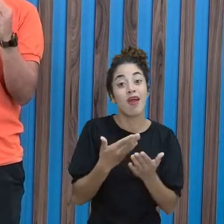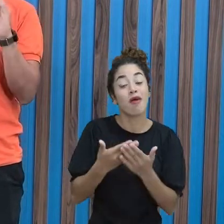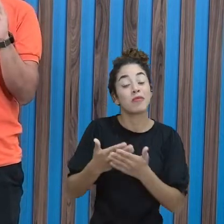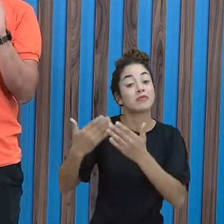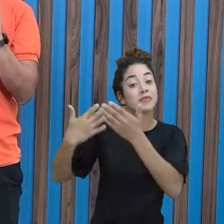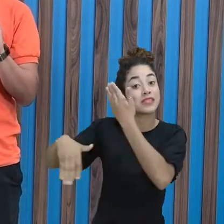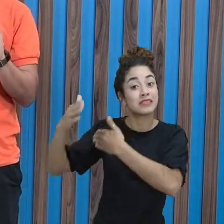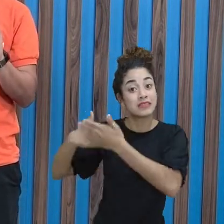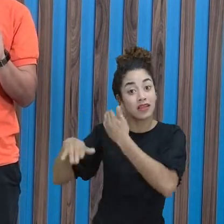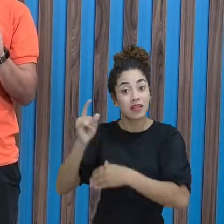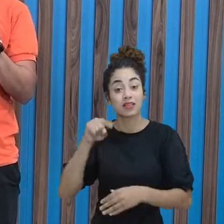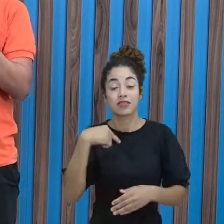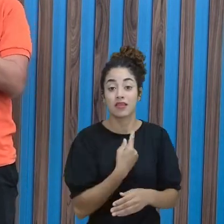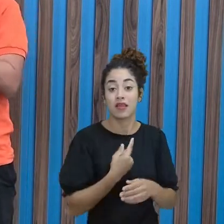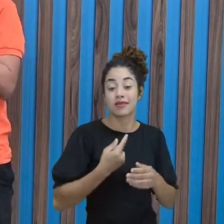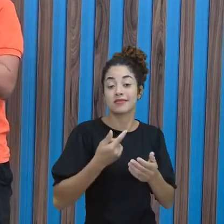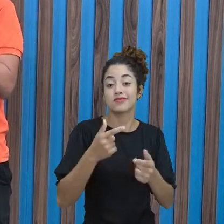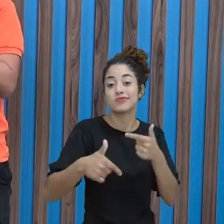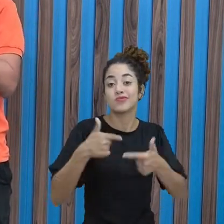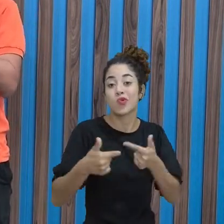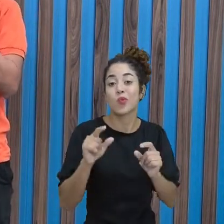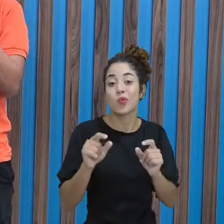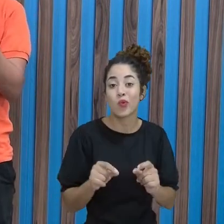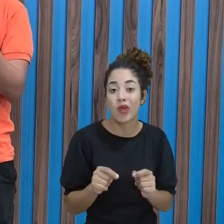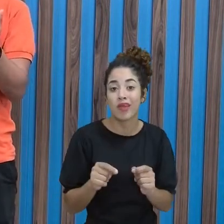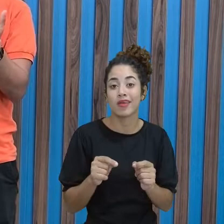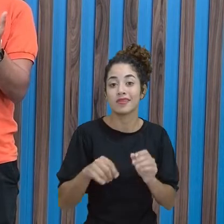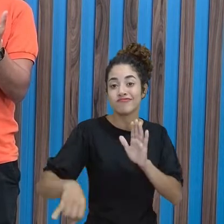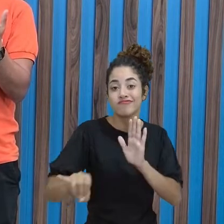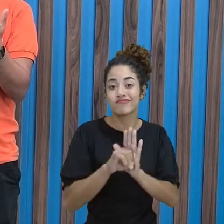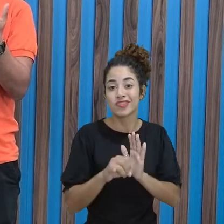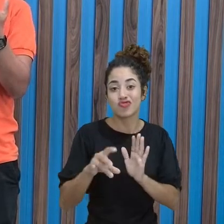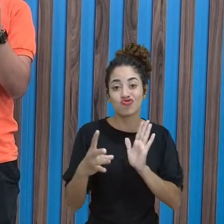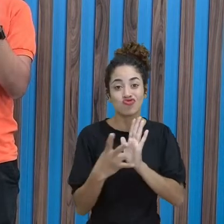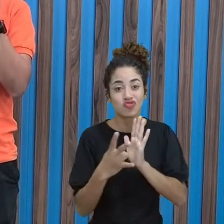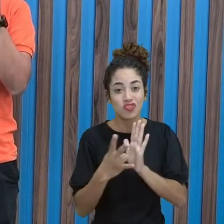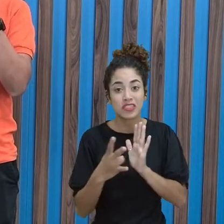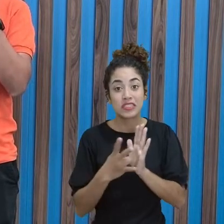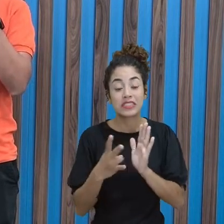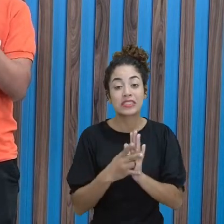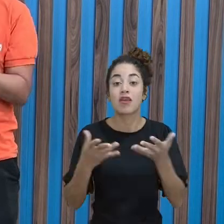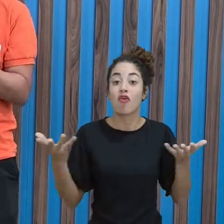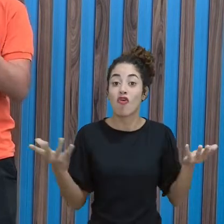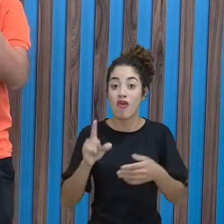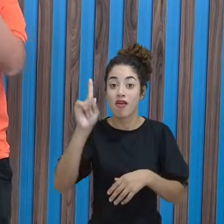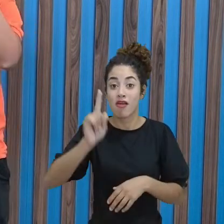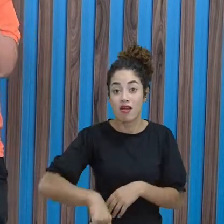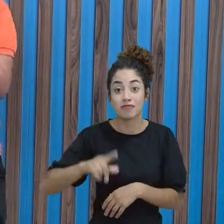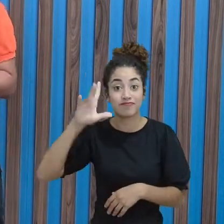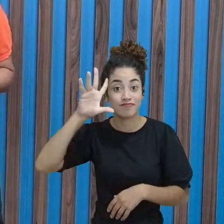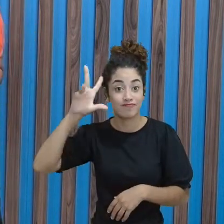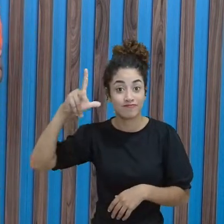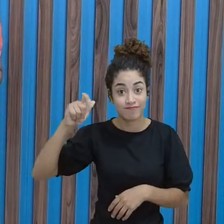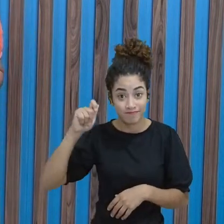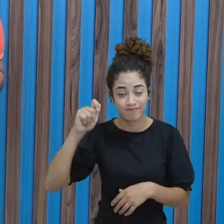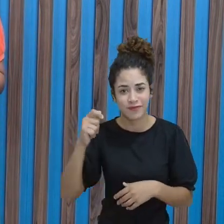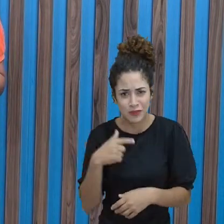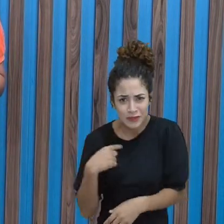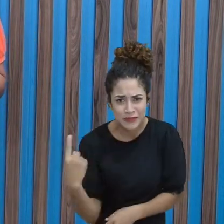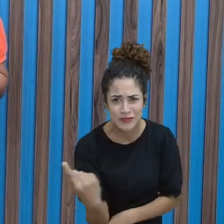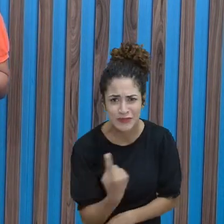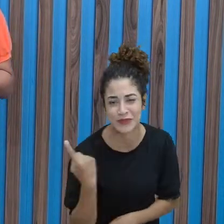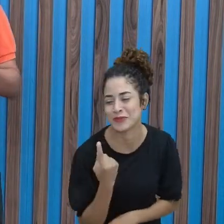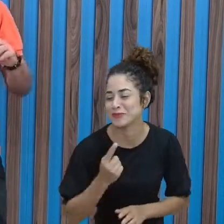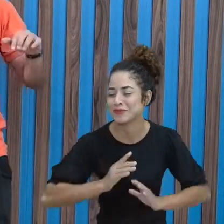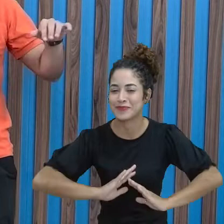identidade indígena e demografia e hoje vamos trabalhar identidade africana. Eu não estou sozinho